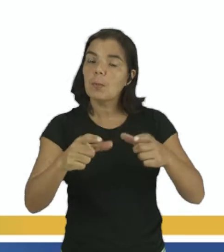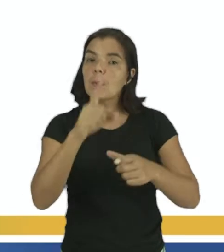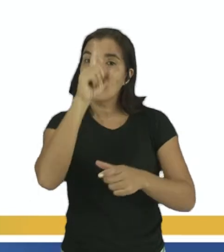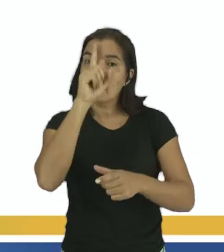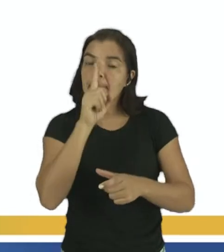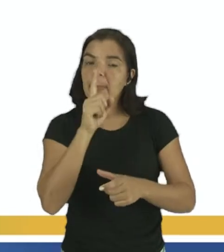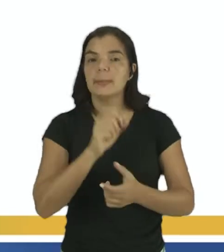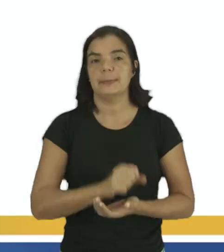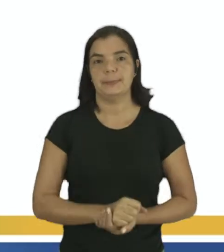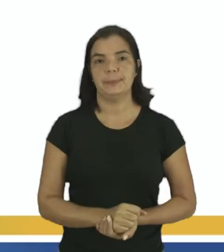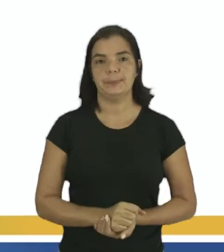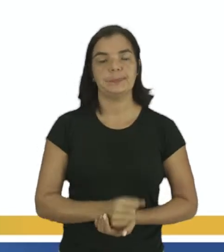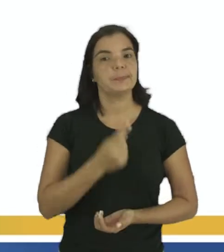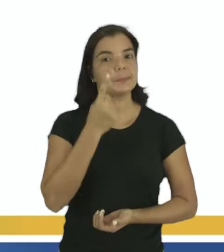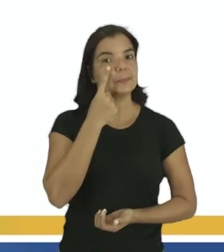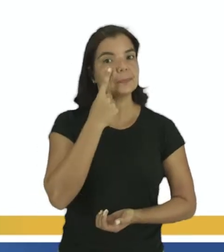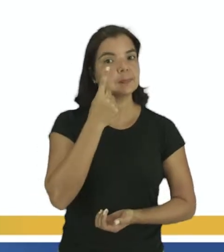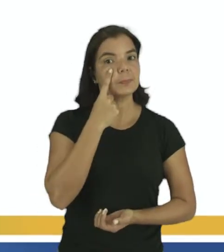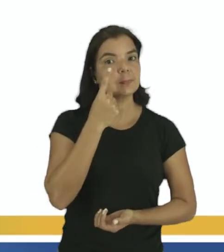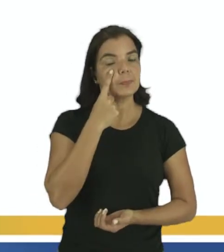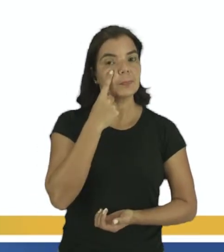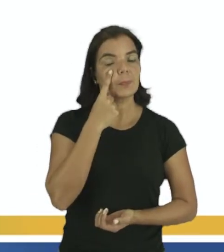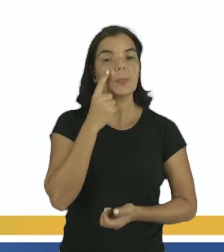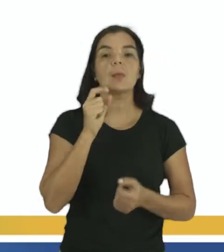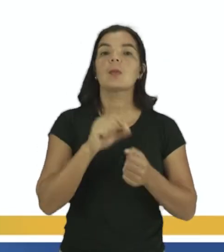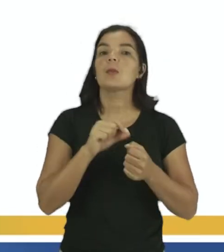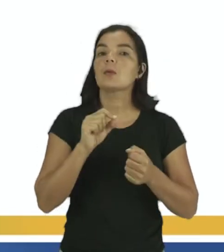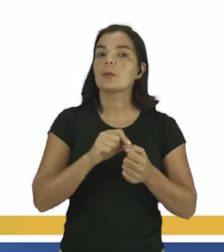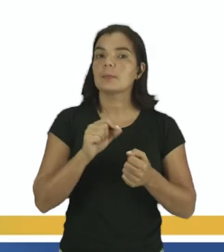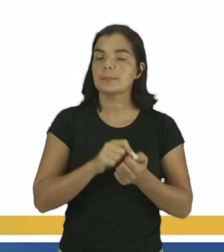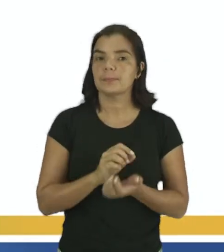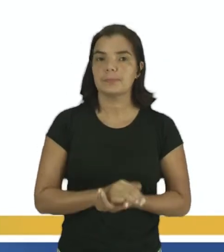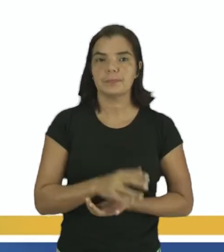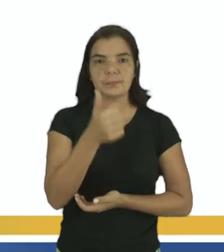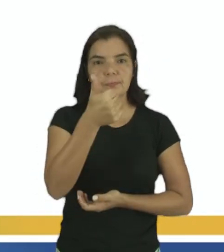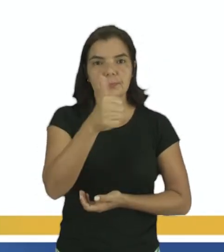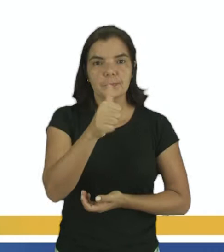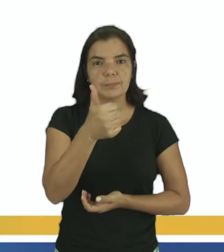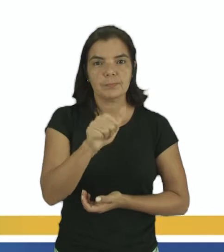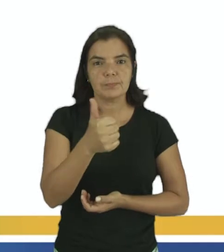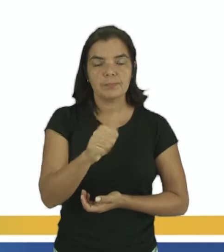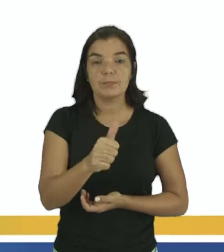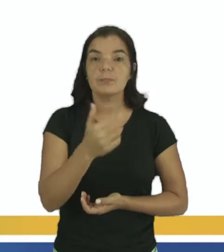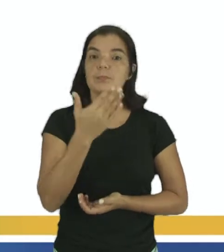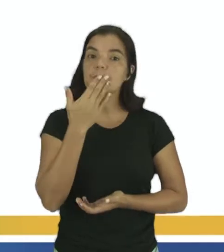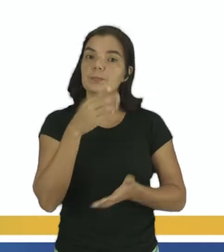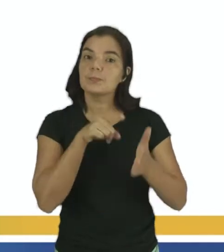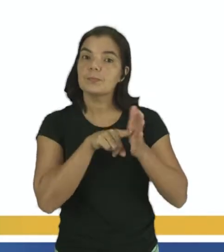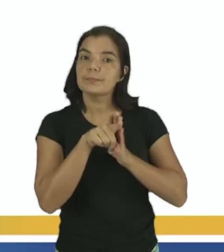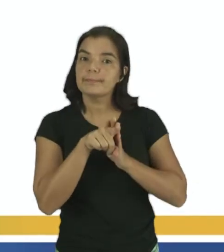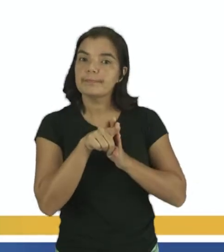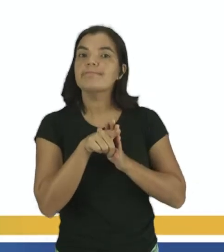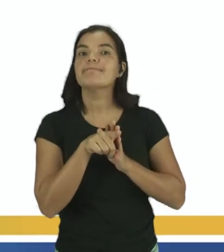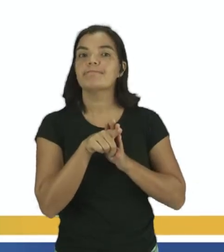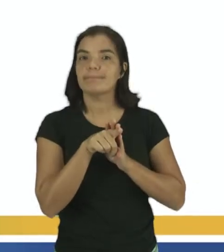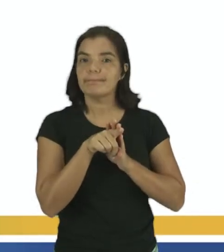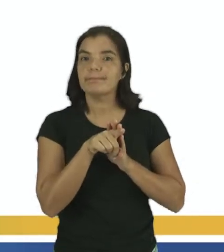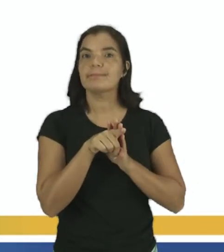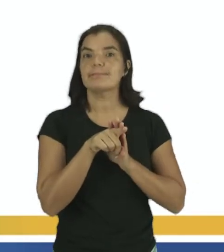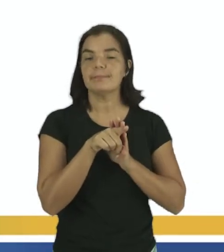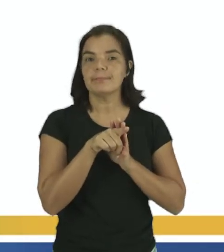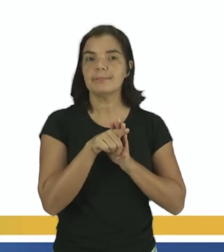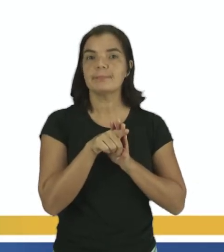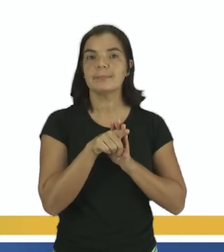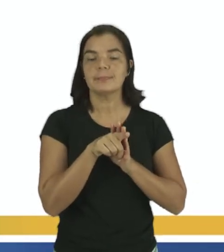papaia Olha só primeira coisa que eu tenho que fazer analisar o que o meu problema está falando